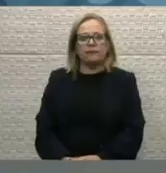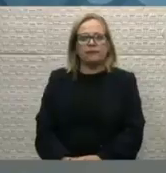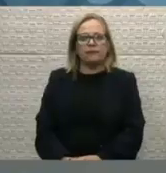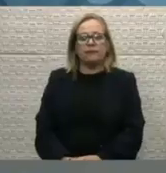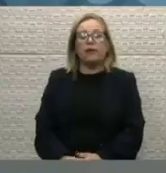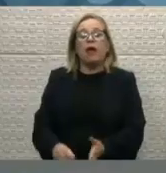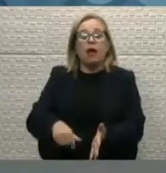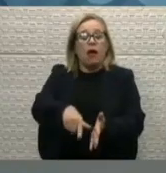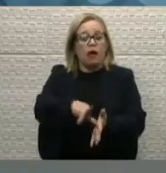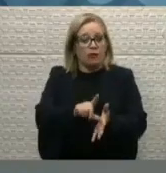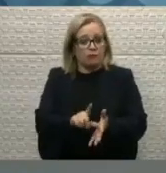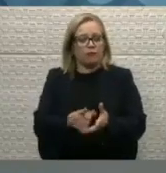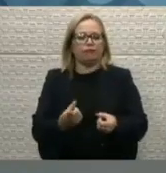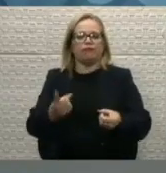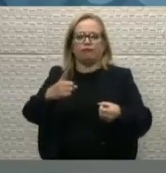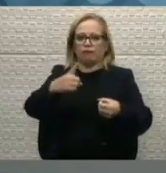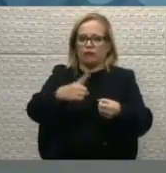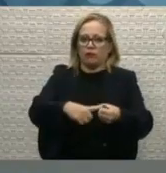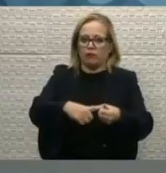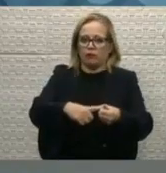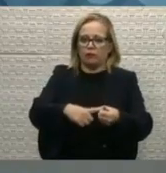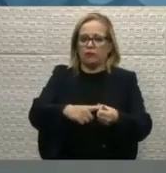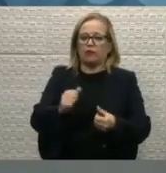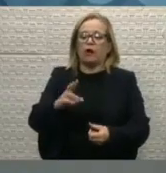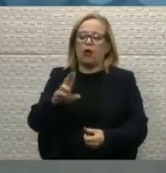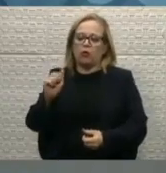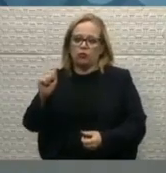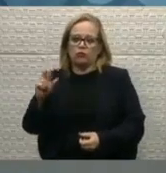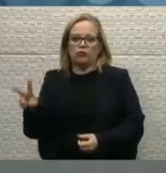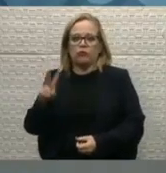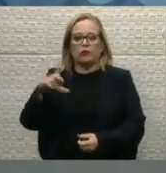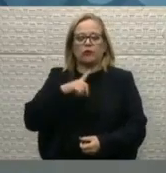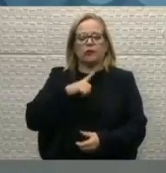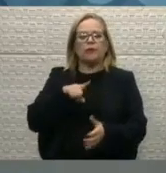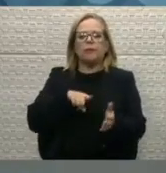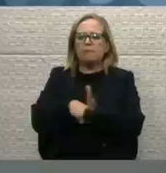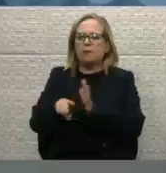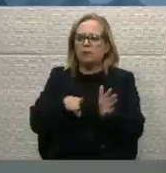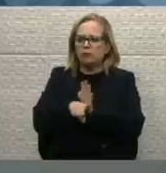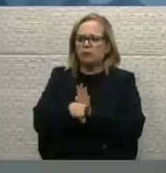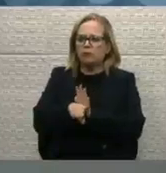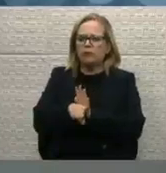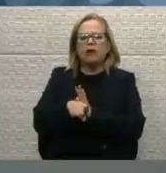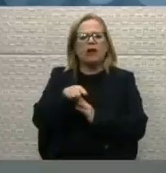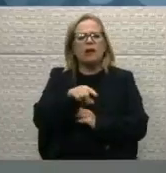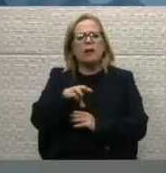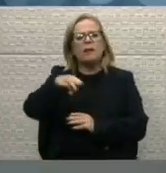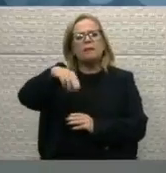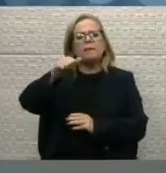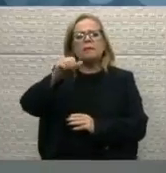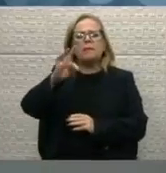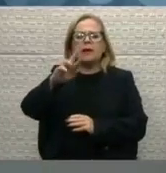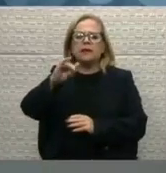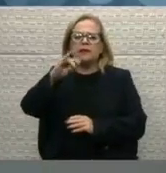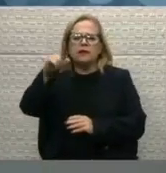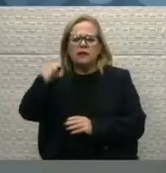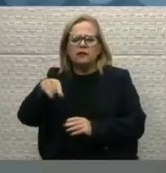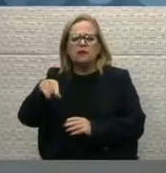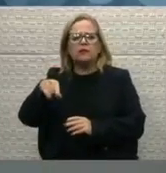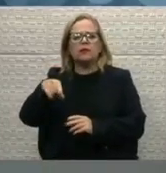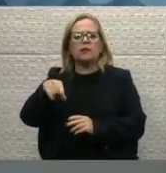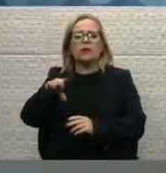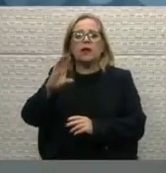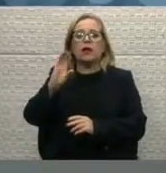Bom, antes de retomar, então, esses autovalores e autovetores, nós temos uma pergunta a respeito daquela matriz canônica de transformação